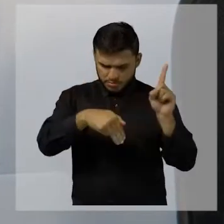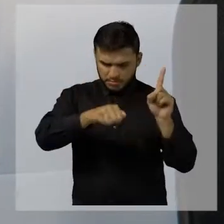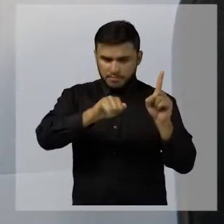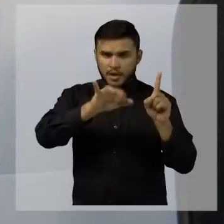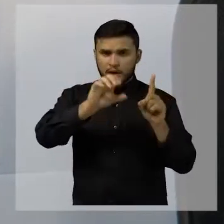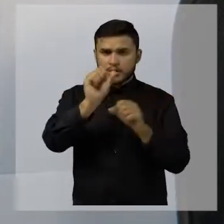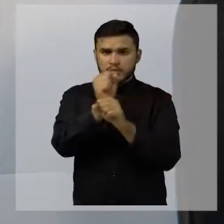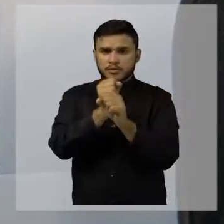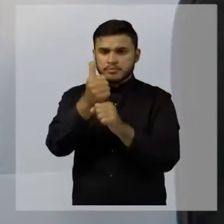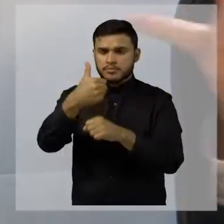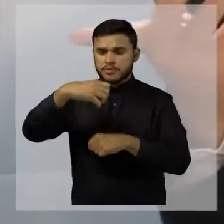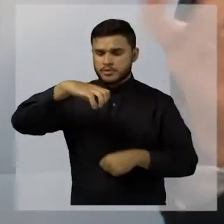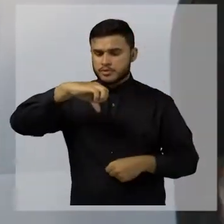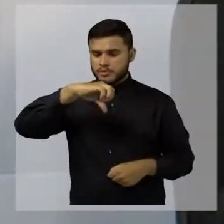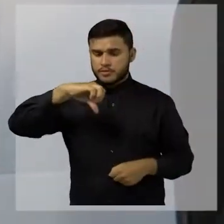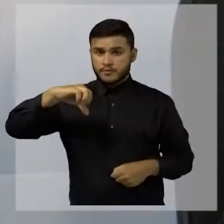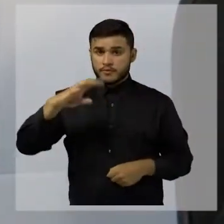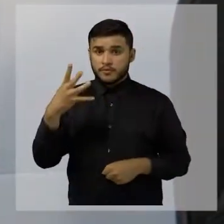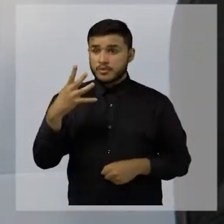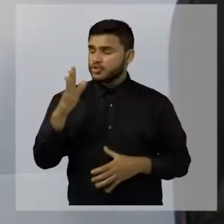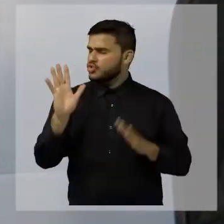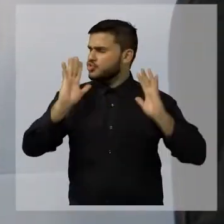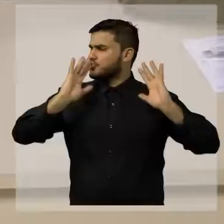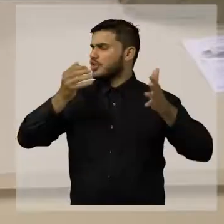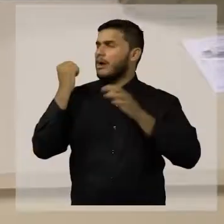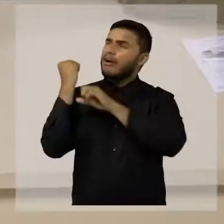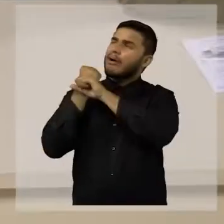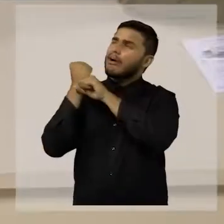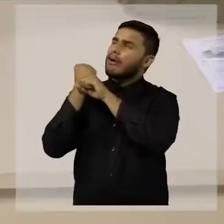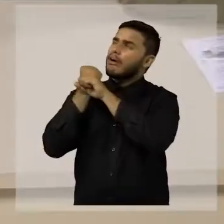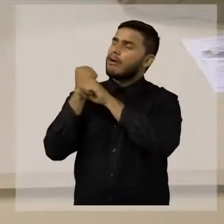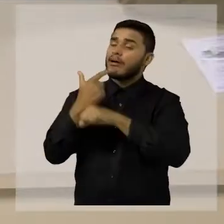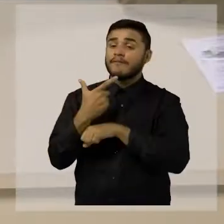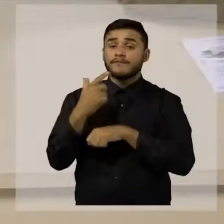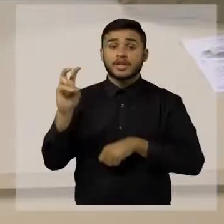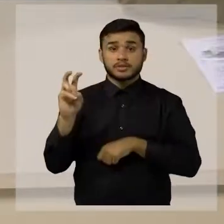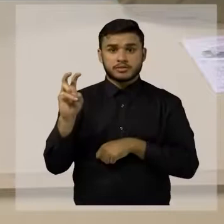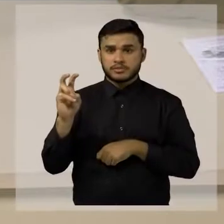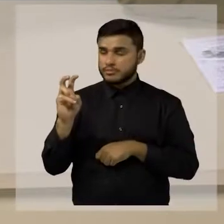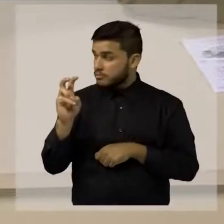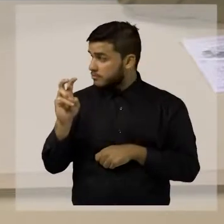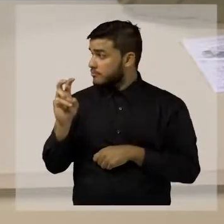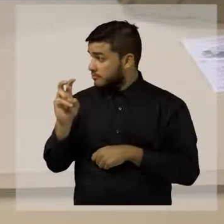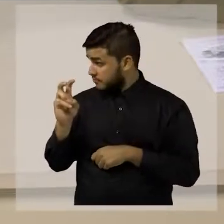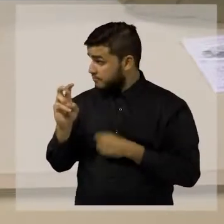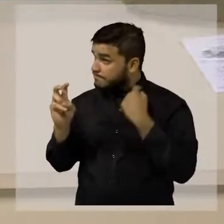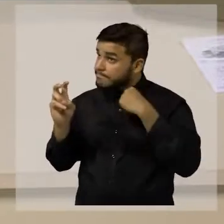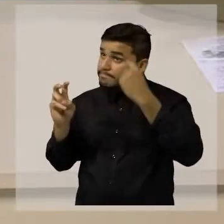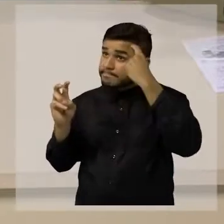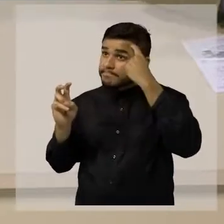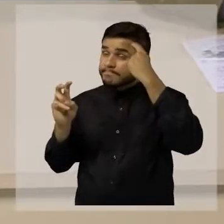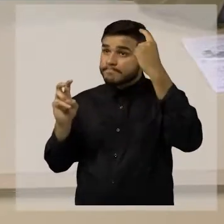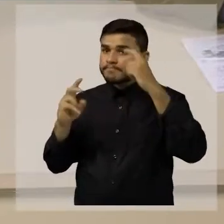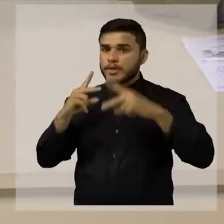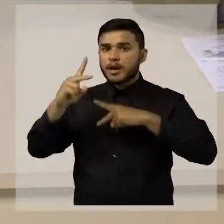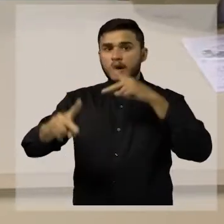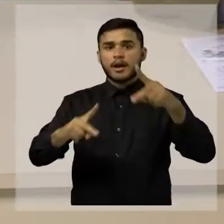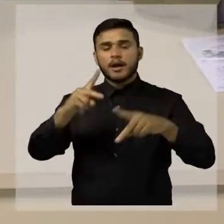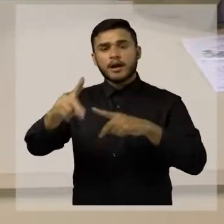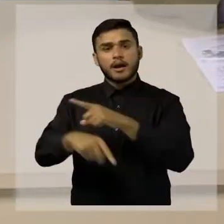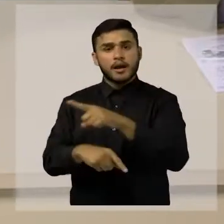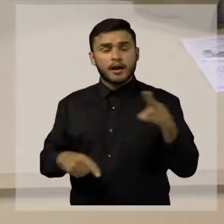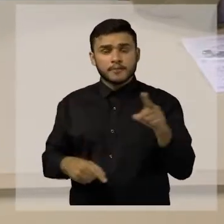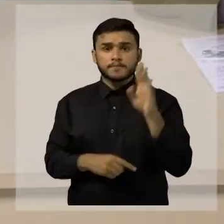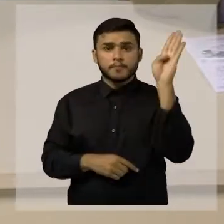de 94. Já se vão 25 anos quase. Quer dizer, na mentalidade da